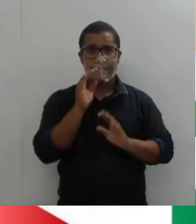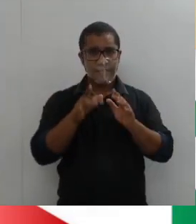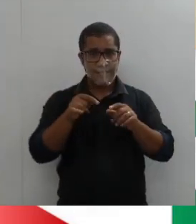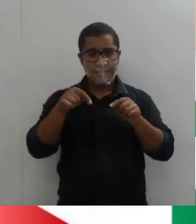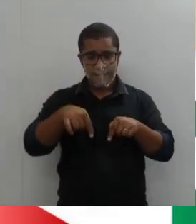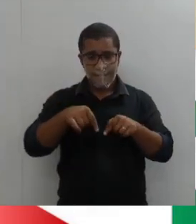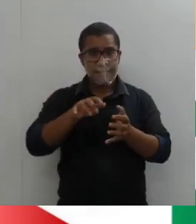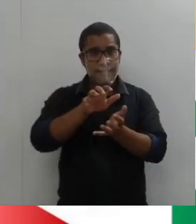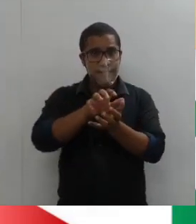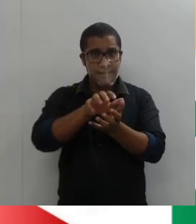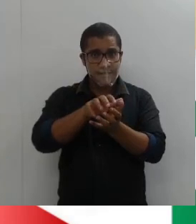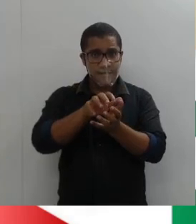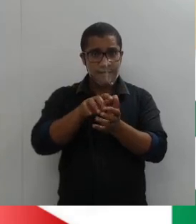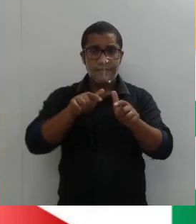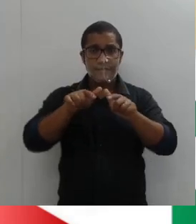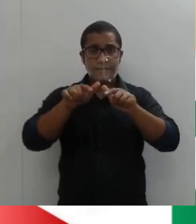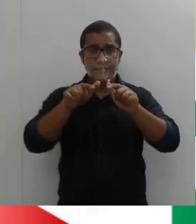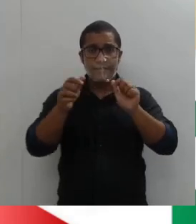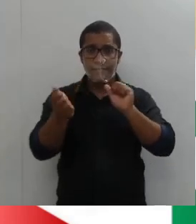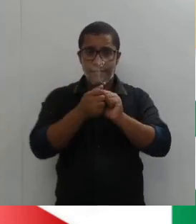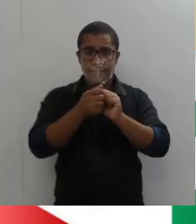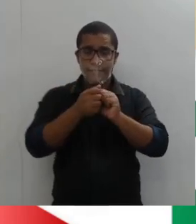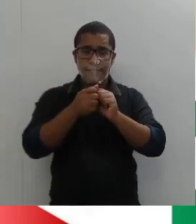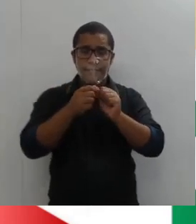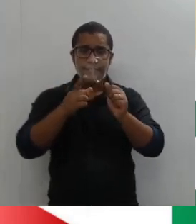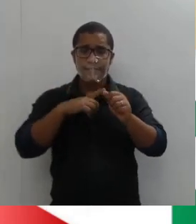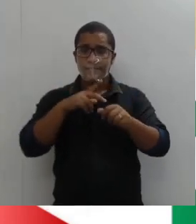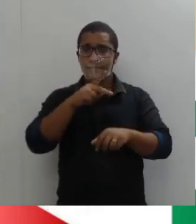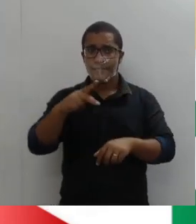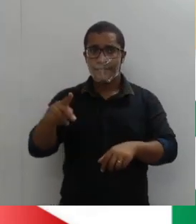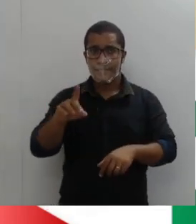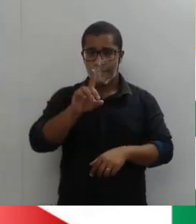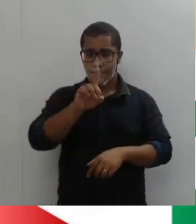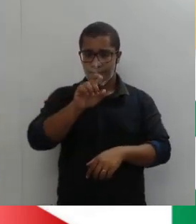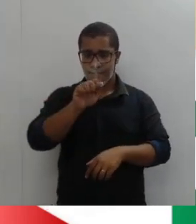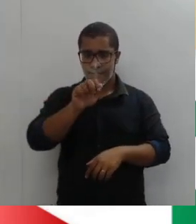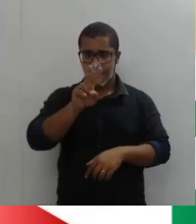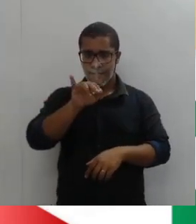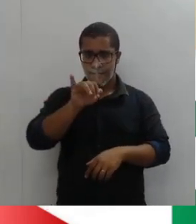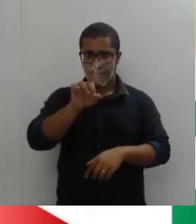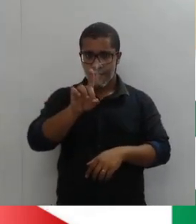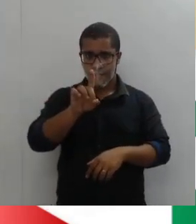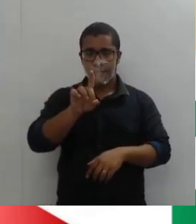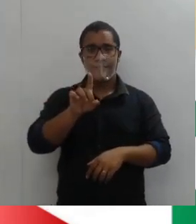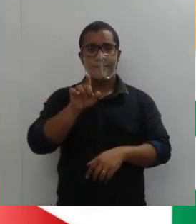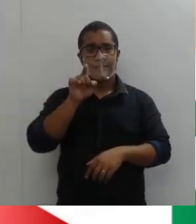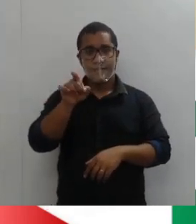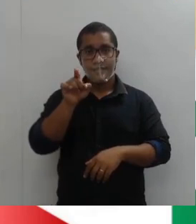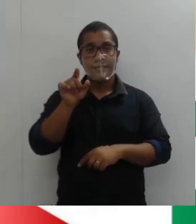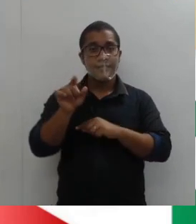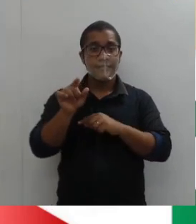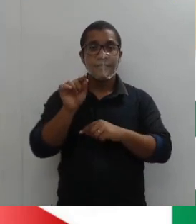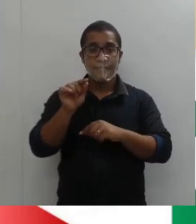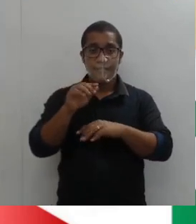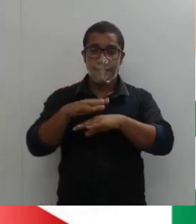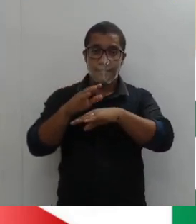estadual de Pernambuco com um trabalho construído pelo professor David Oliveira, onde ele fez